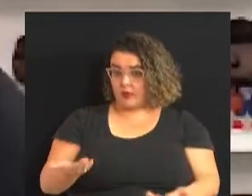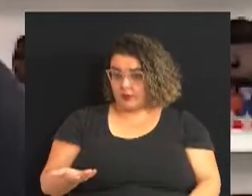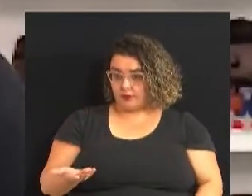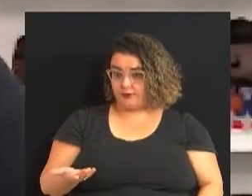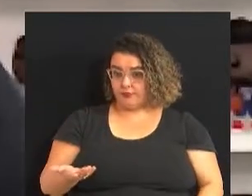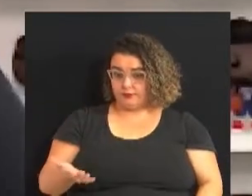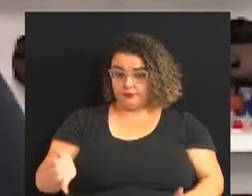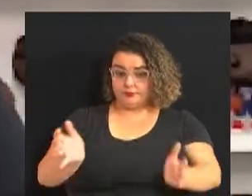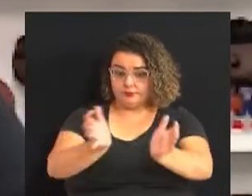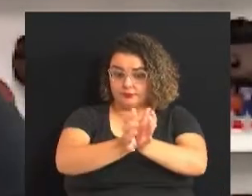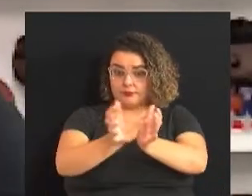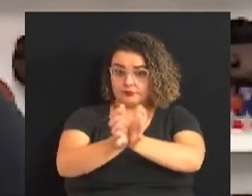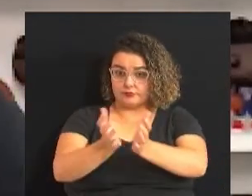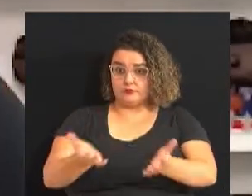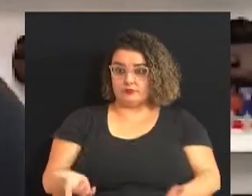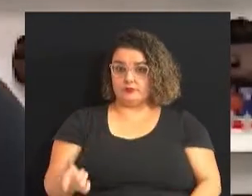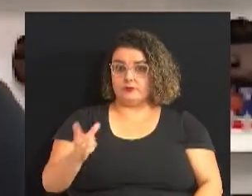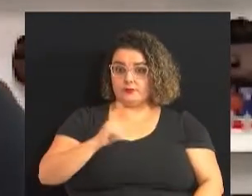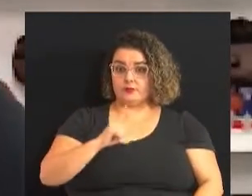equipes terem esse